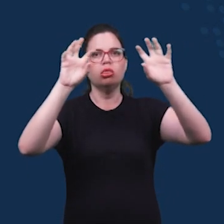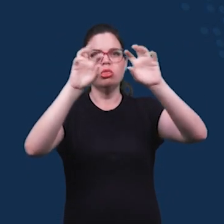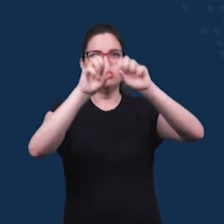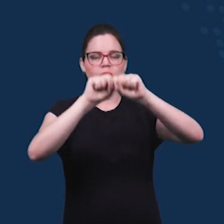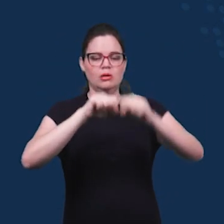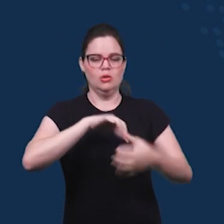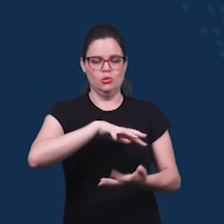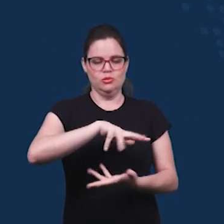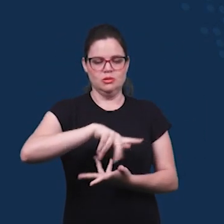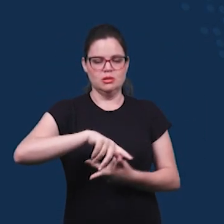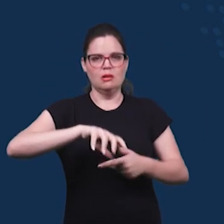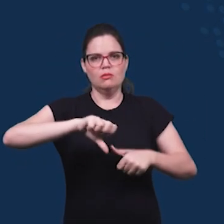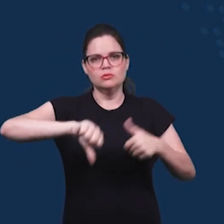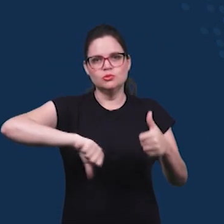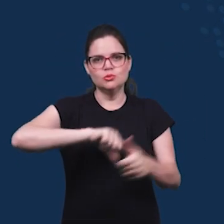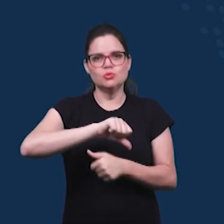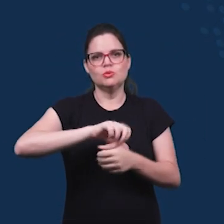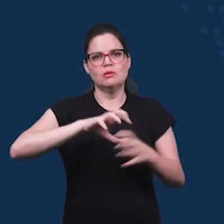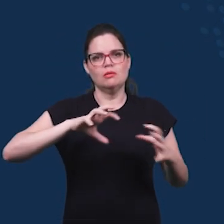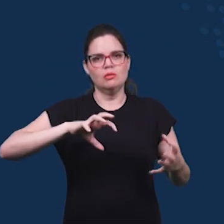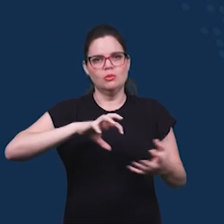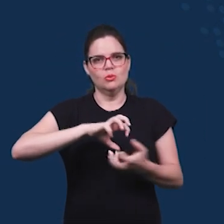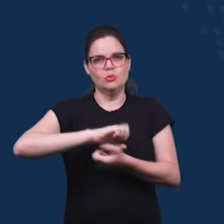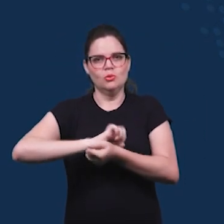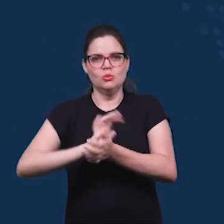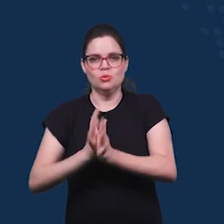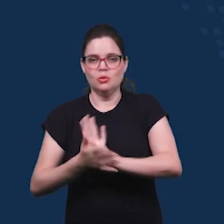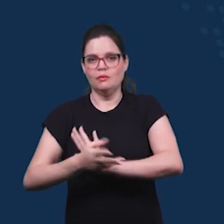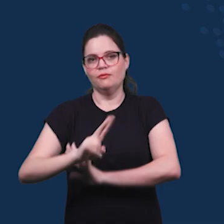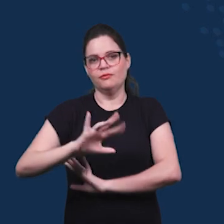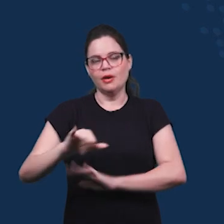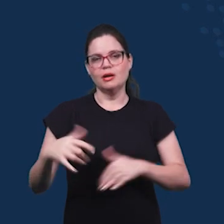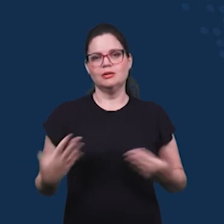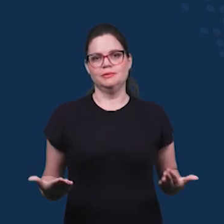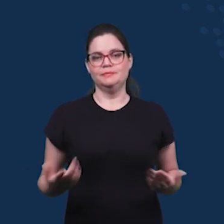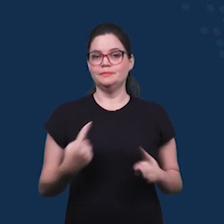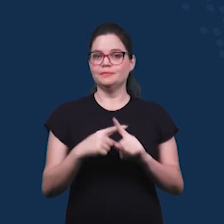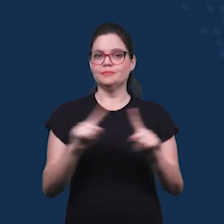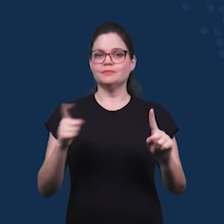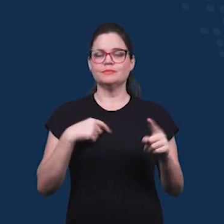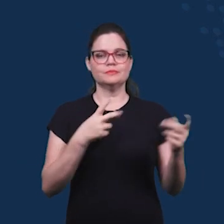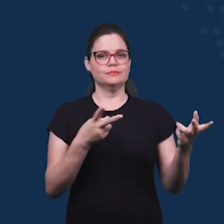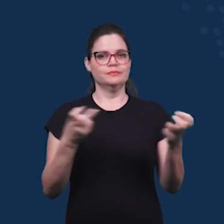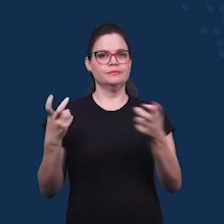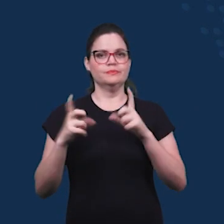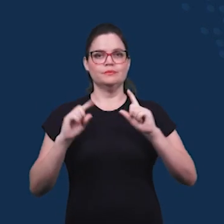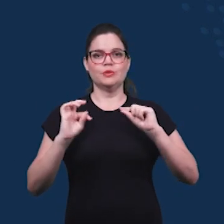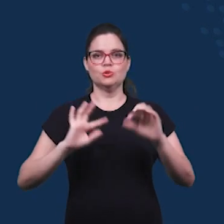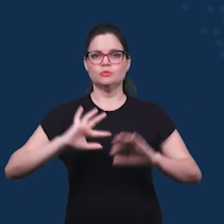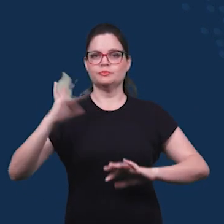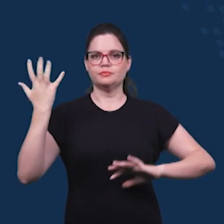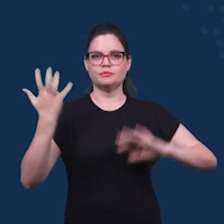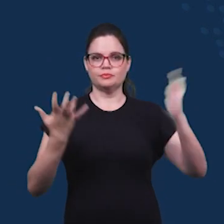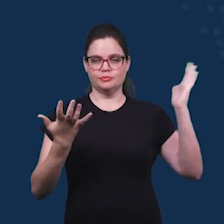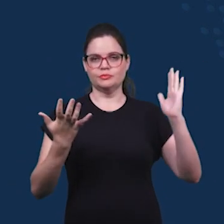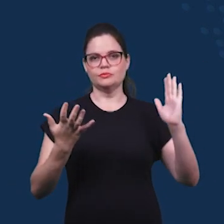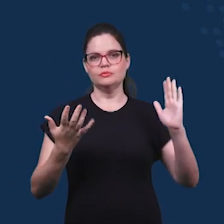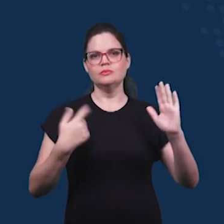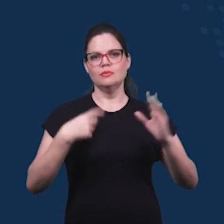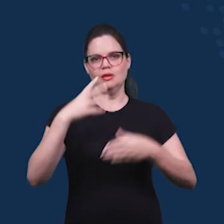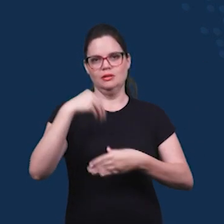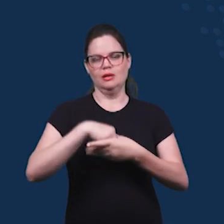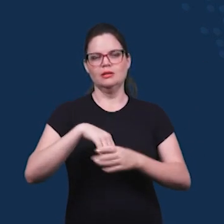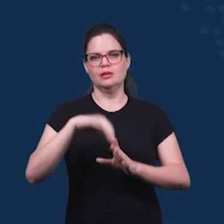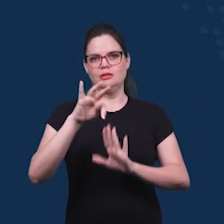mudarás. Então, o que nós estamos vendo? Que todos esses sinais proféticos escritos com relação à primeira, segunda e